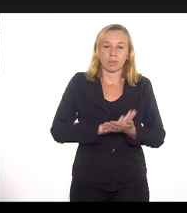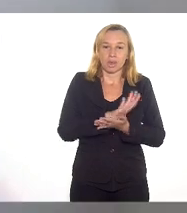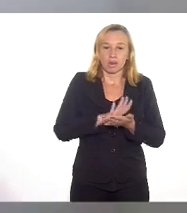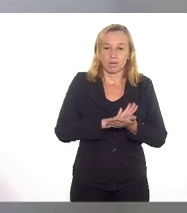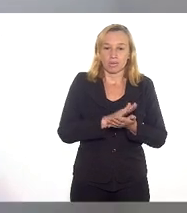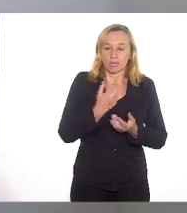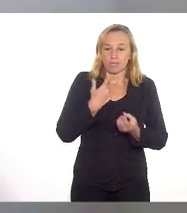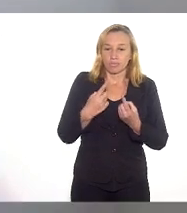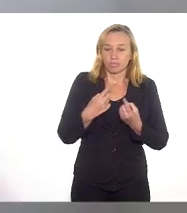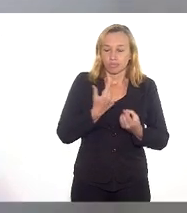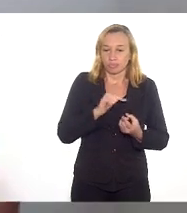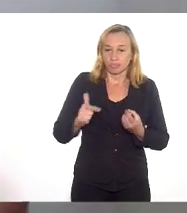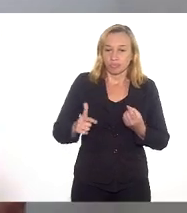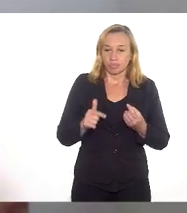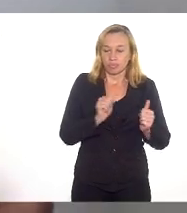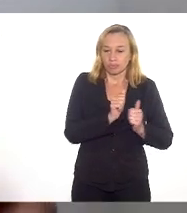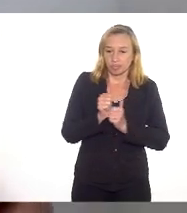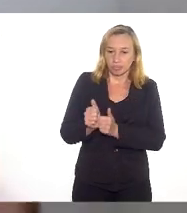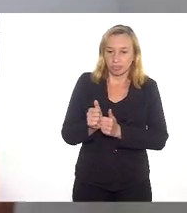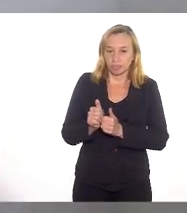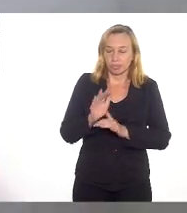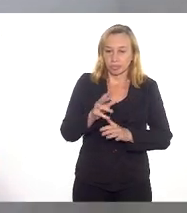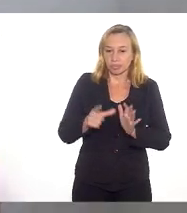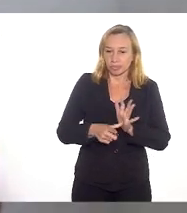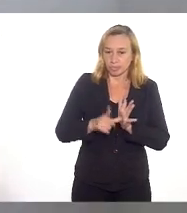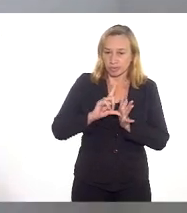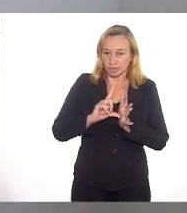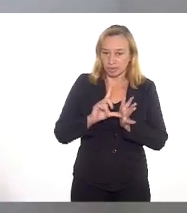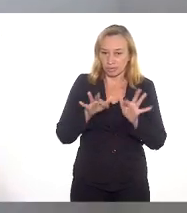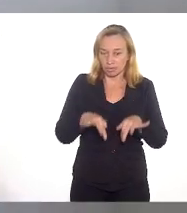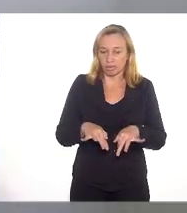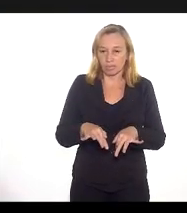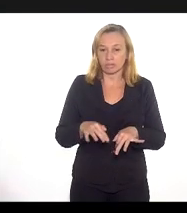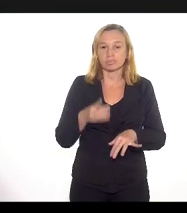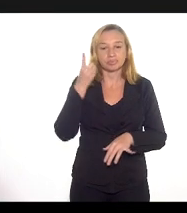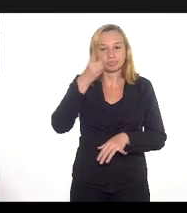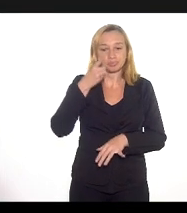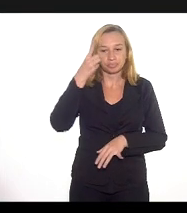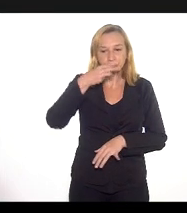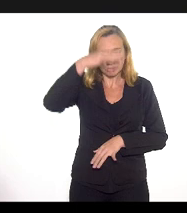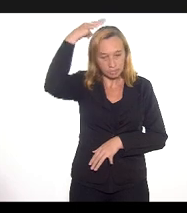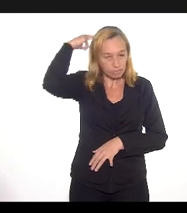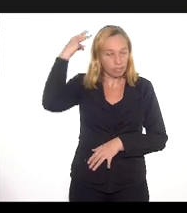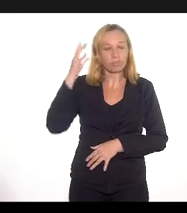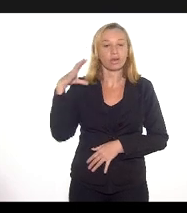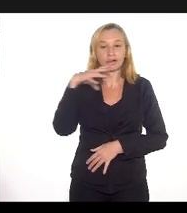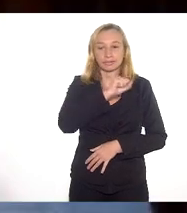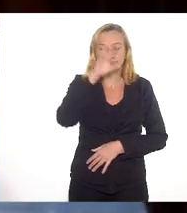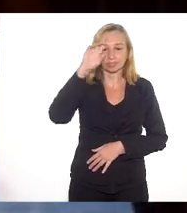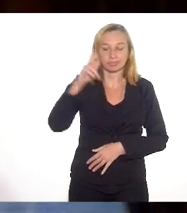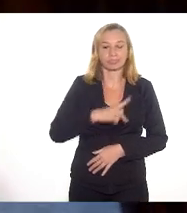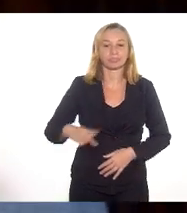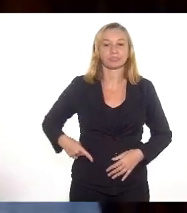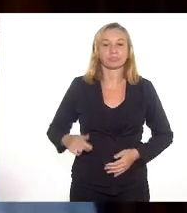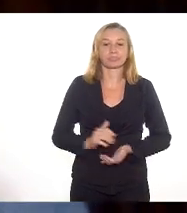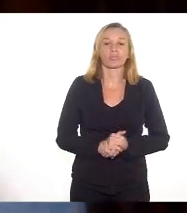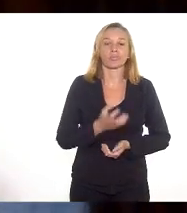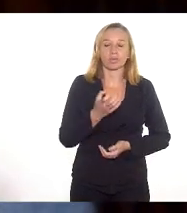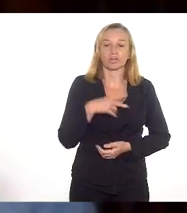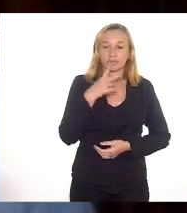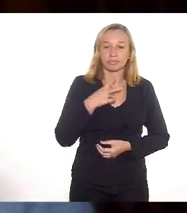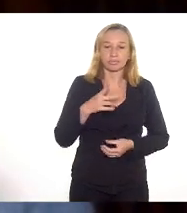quem queira encaminhar, antes, porém, encerrar a inscrição, deputado Márcio. Rapidamente, senhor presidente. Quero dizer que essa é uma